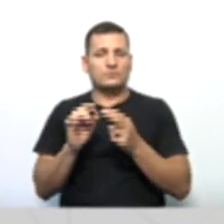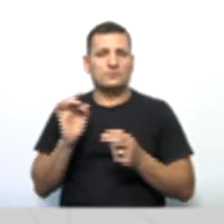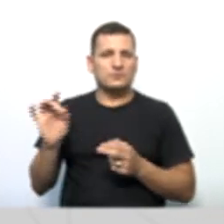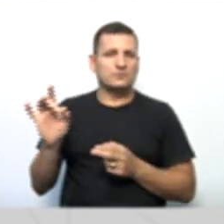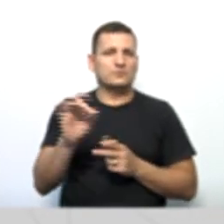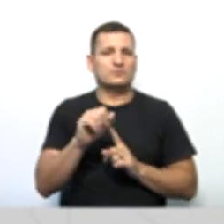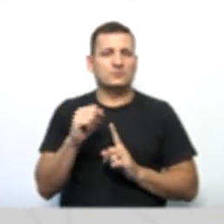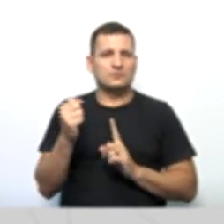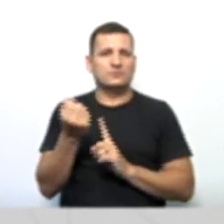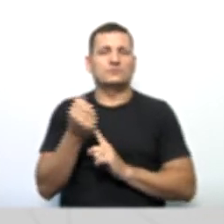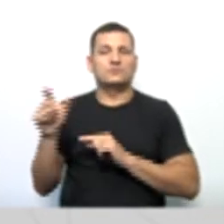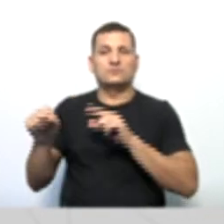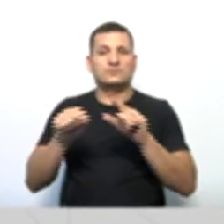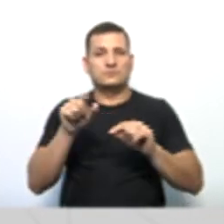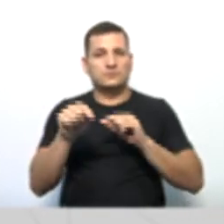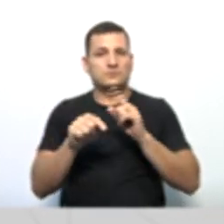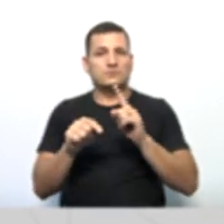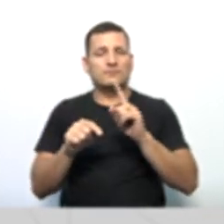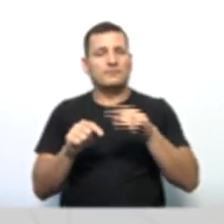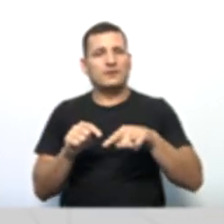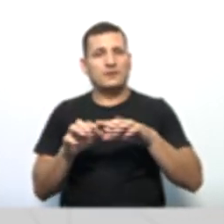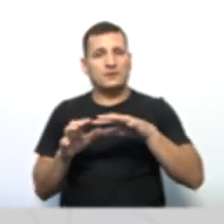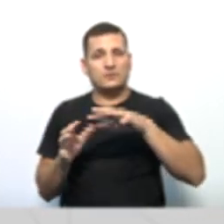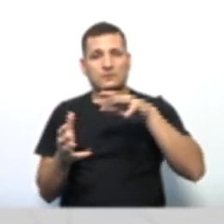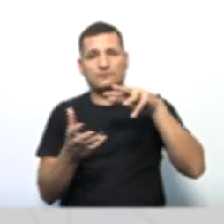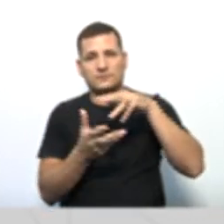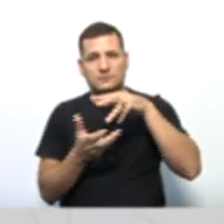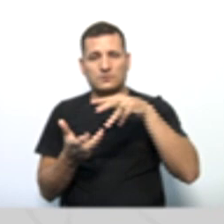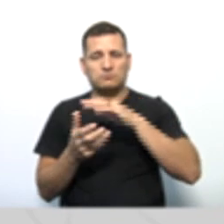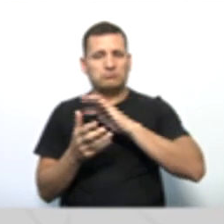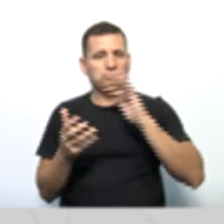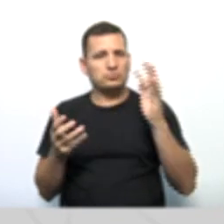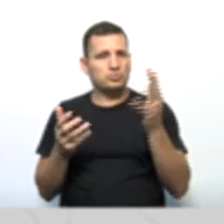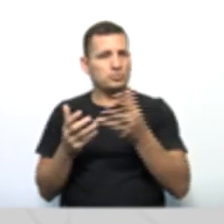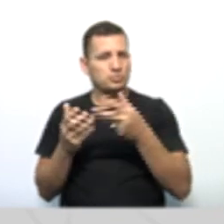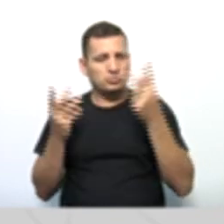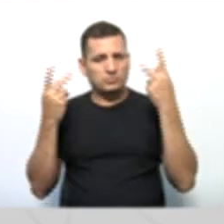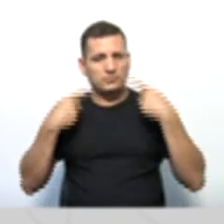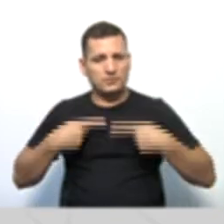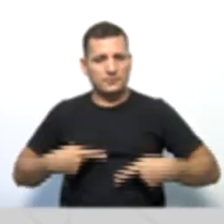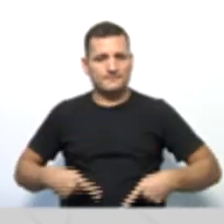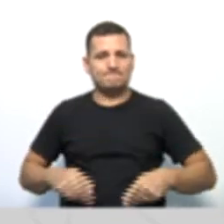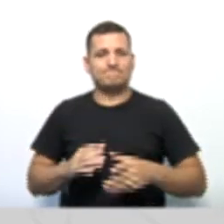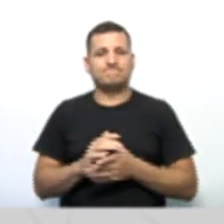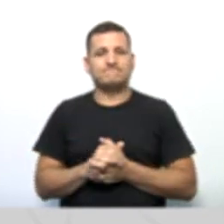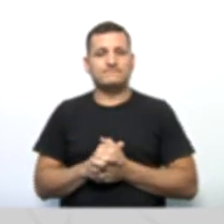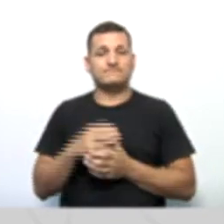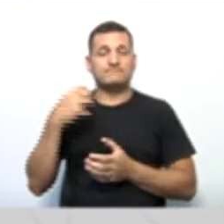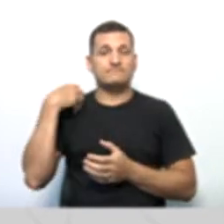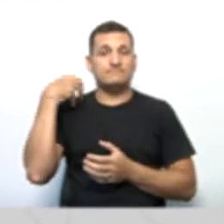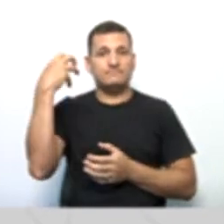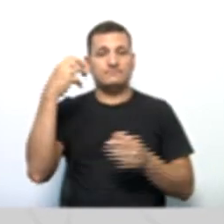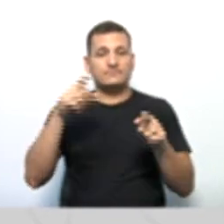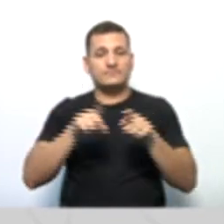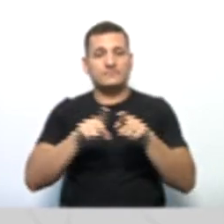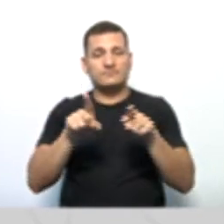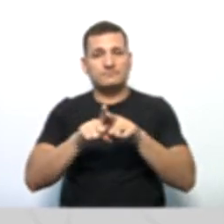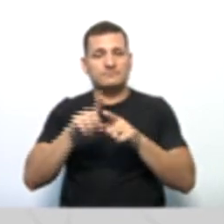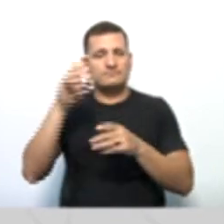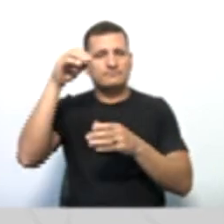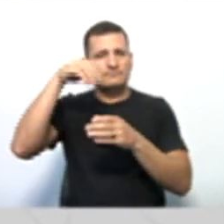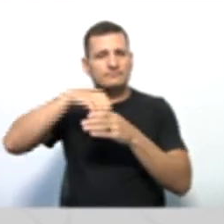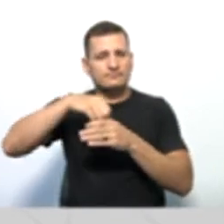mas sim algo universal e válido para todos os homens. E o Sócrates também introduz a ideia da